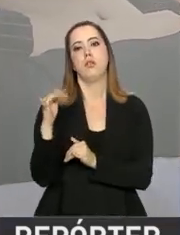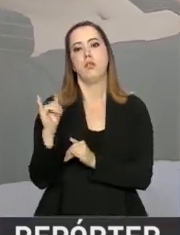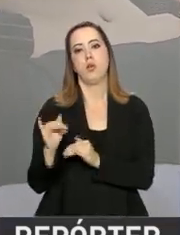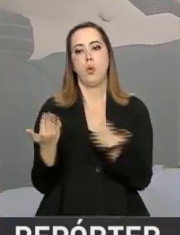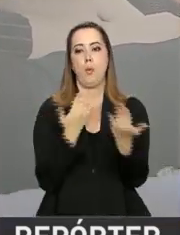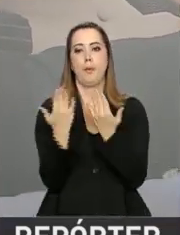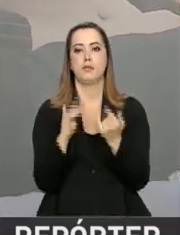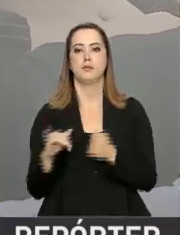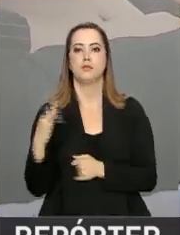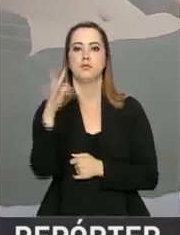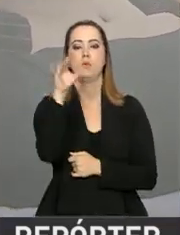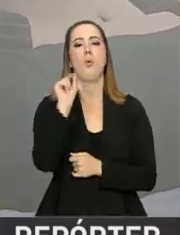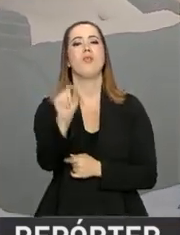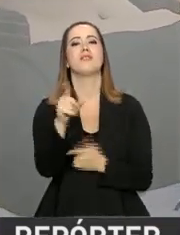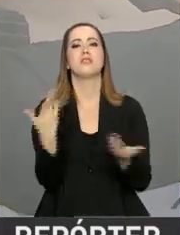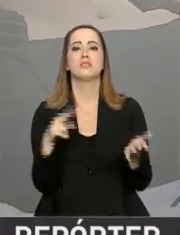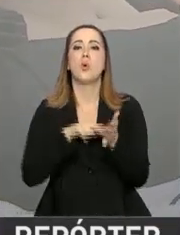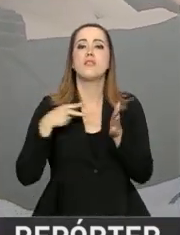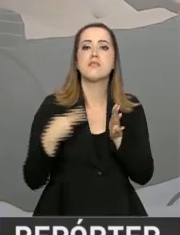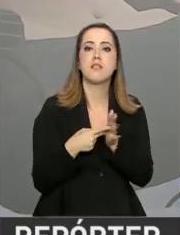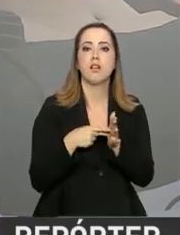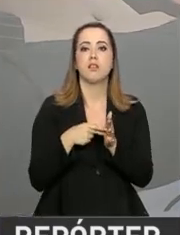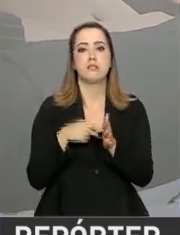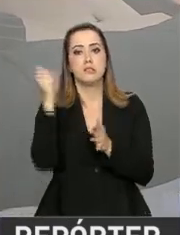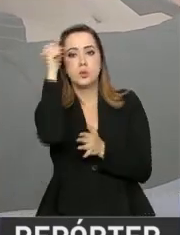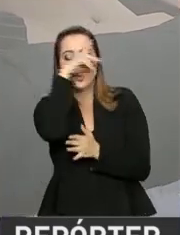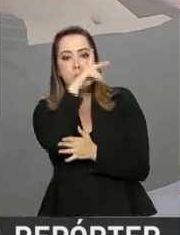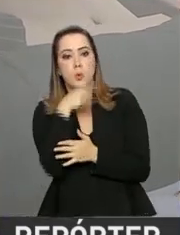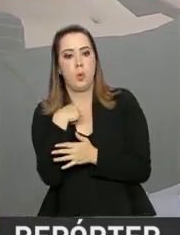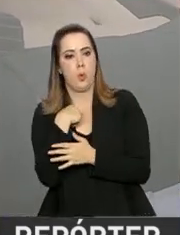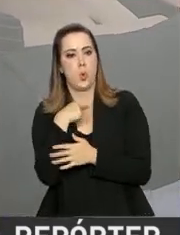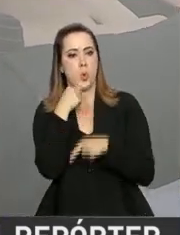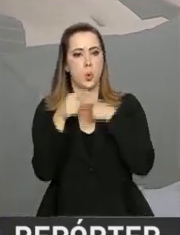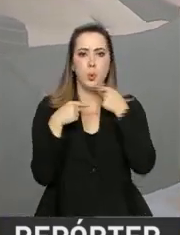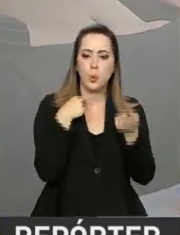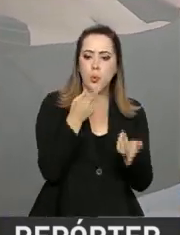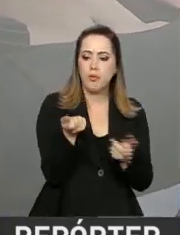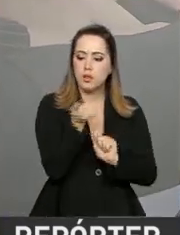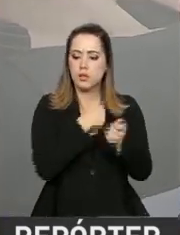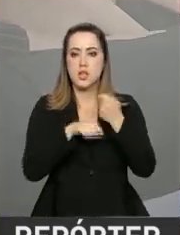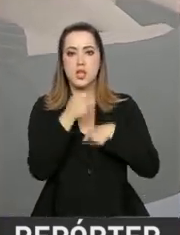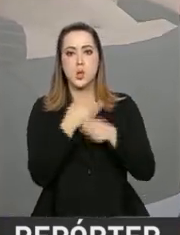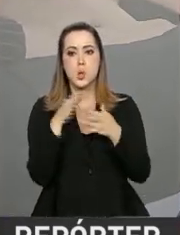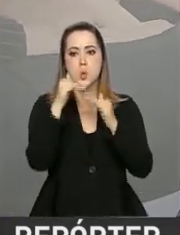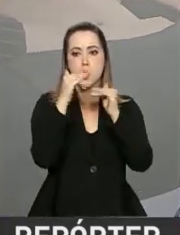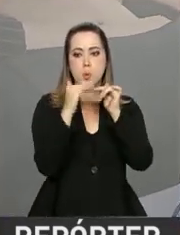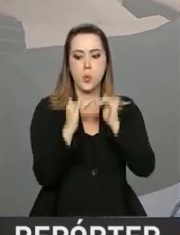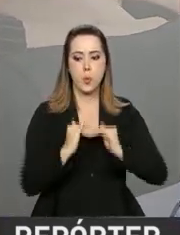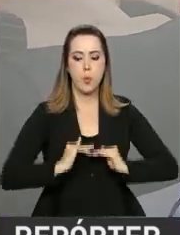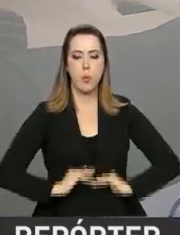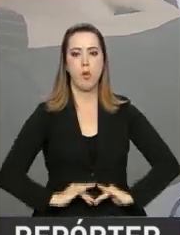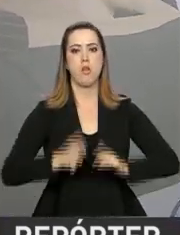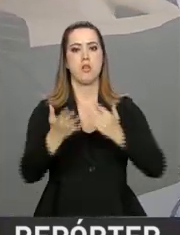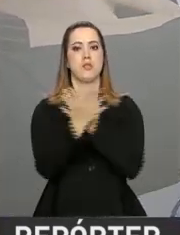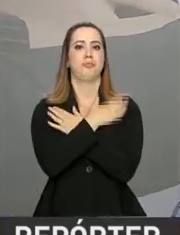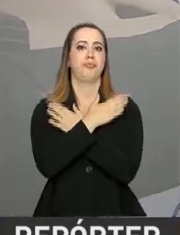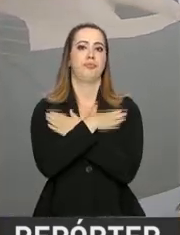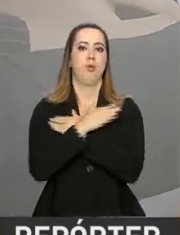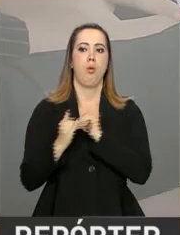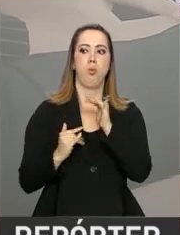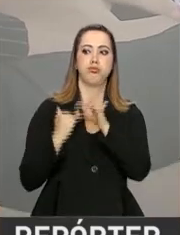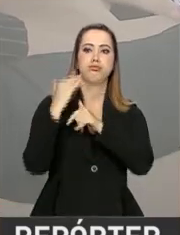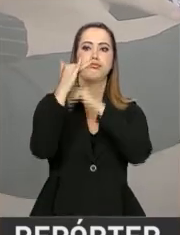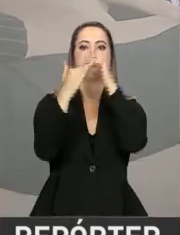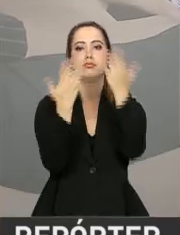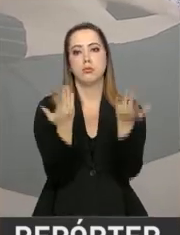que isto é insustentável. Gerou uma desconfiança na economia, a atividade econômica está caindo, o desemprego está aumentando